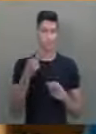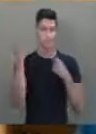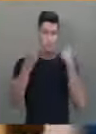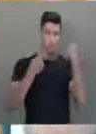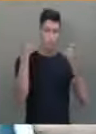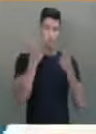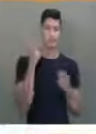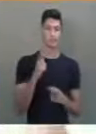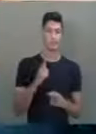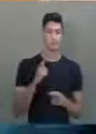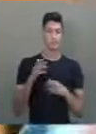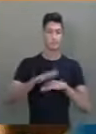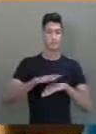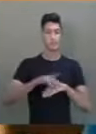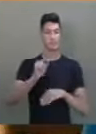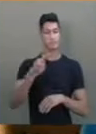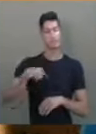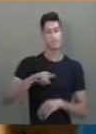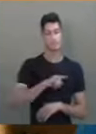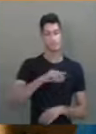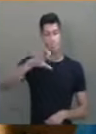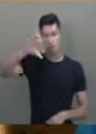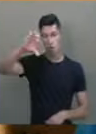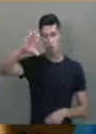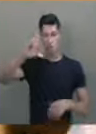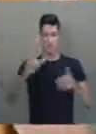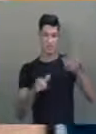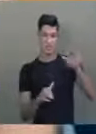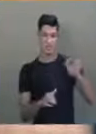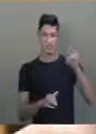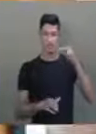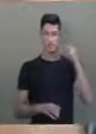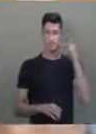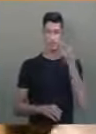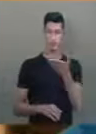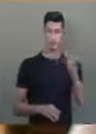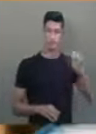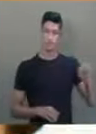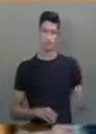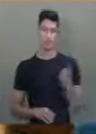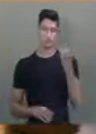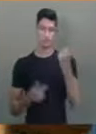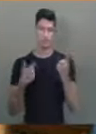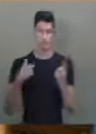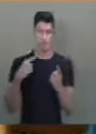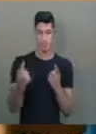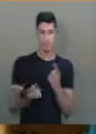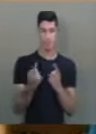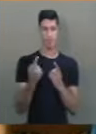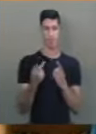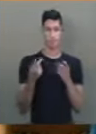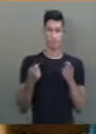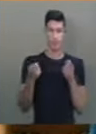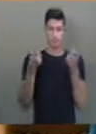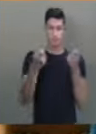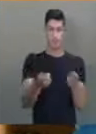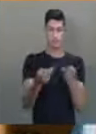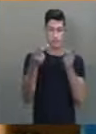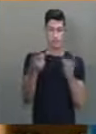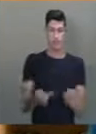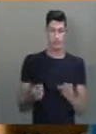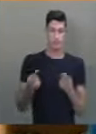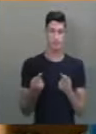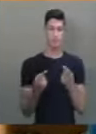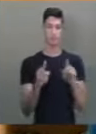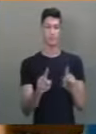preocupação que fez com que 9, 10 parlamentares, Vossa Excelência foi o primeiro, eu fui um deles, apresentasse o projeto contra